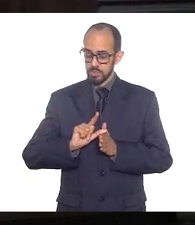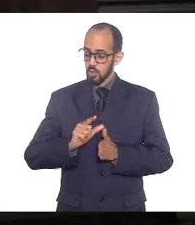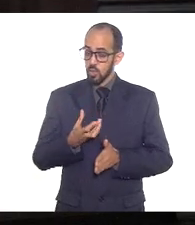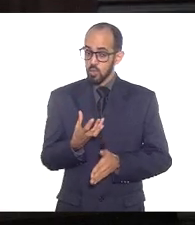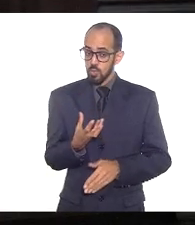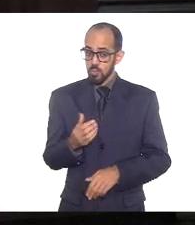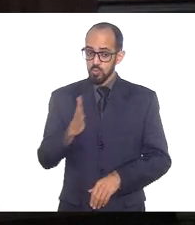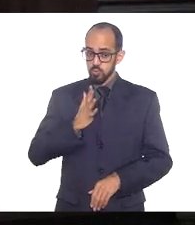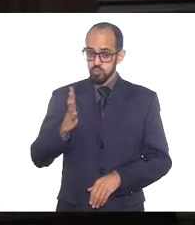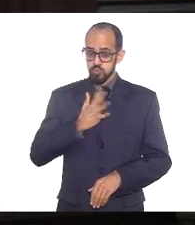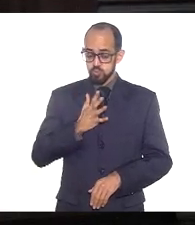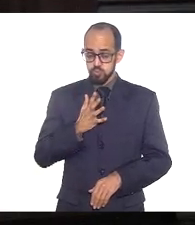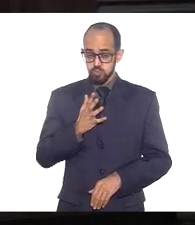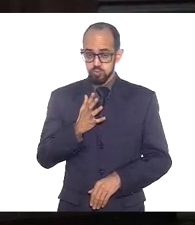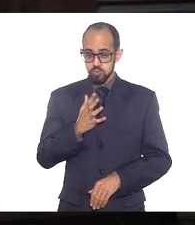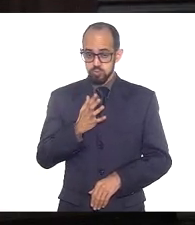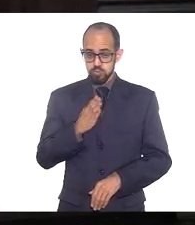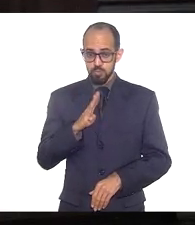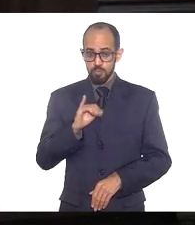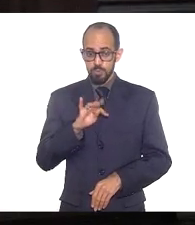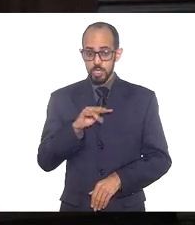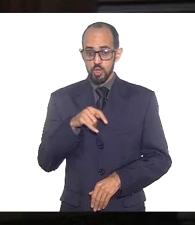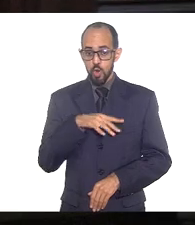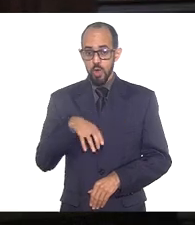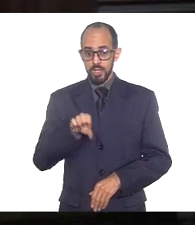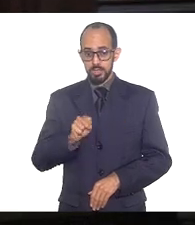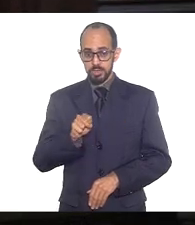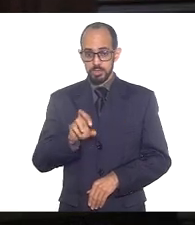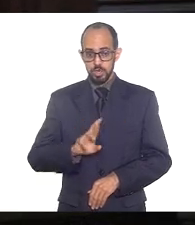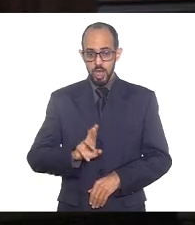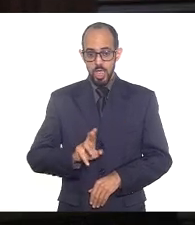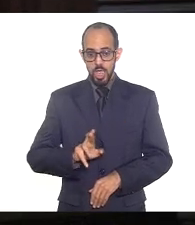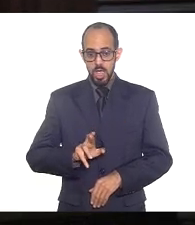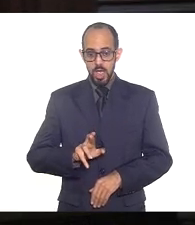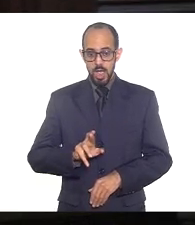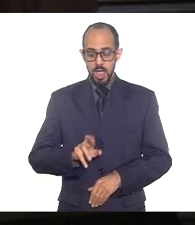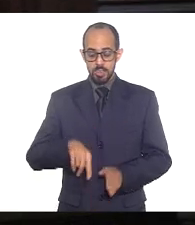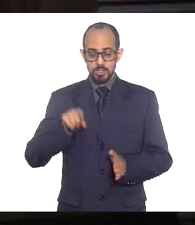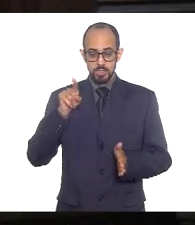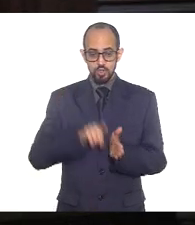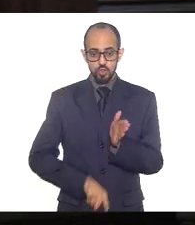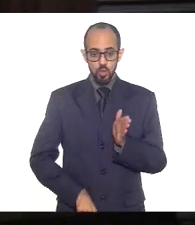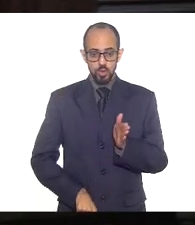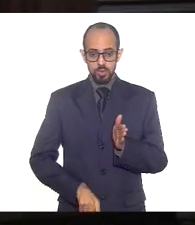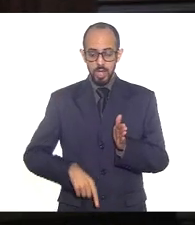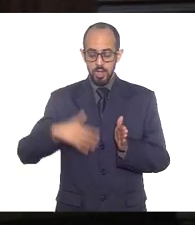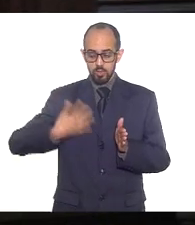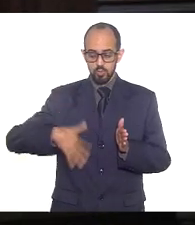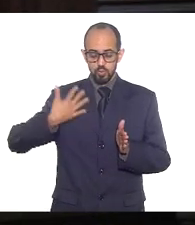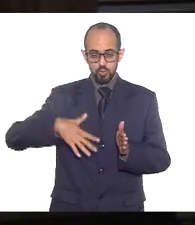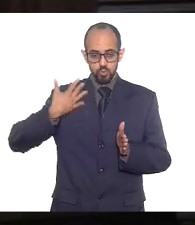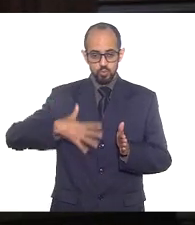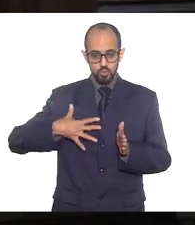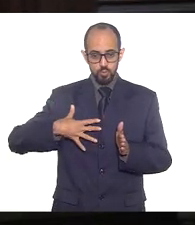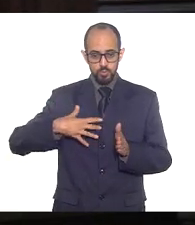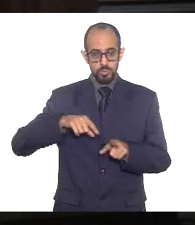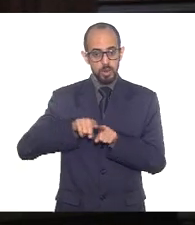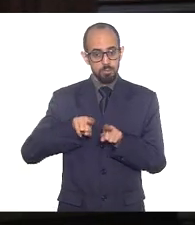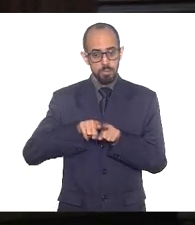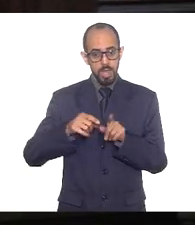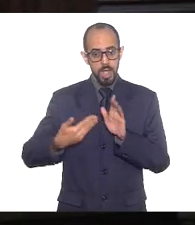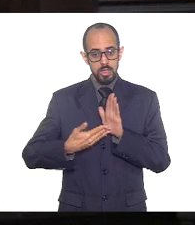lesivas pelas condições em que foram contratadas muito lesivos até hoje e nos próximos anos até